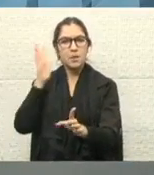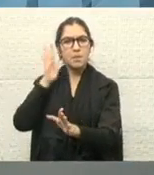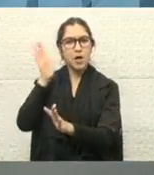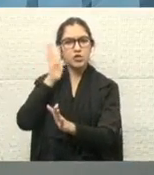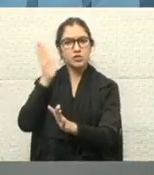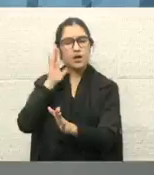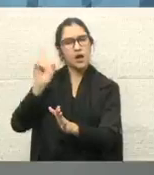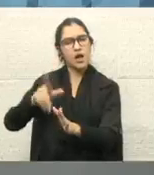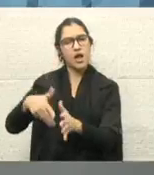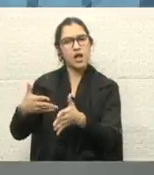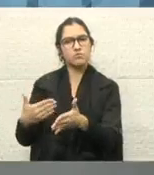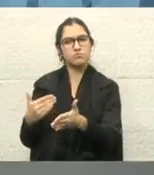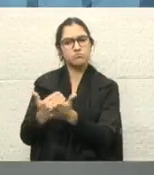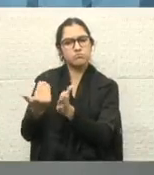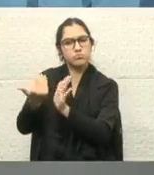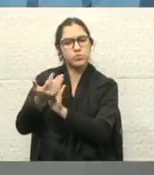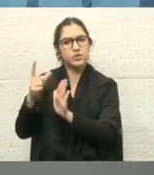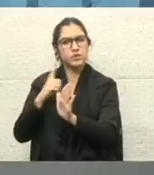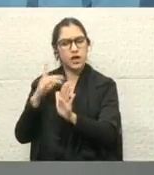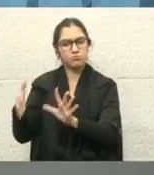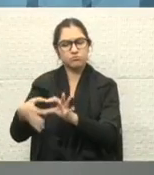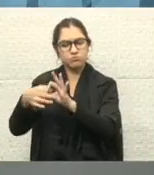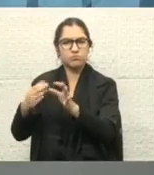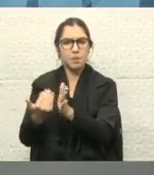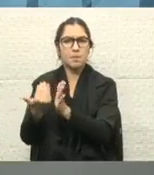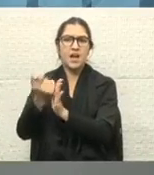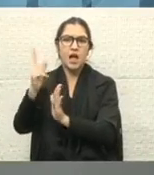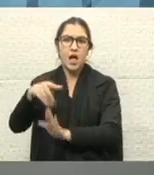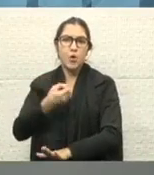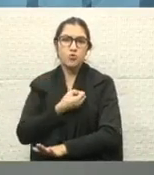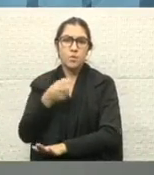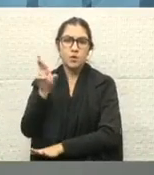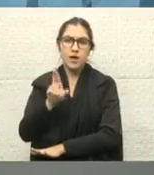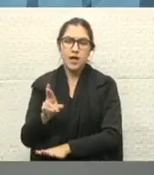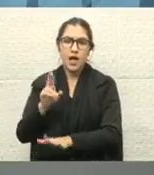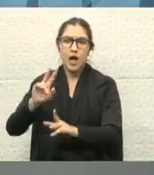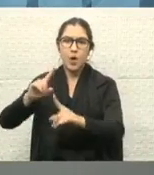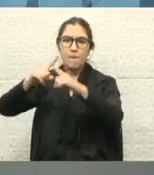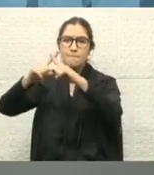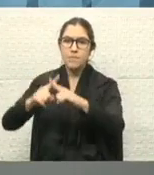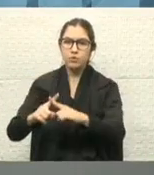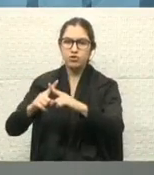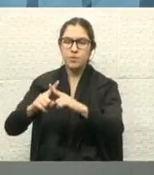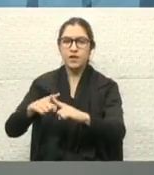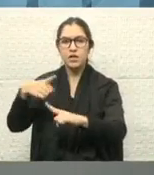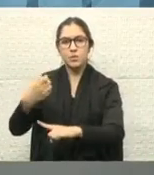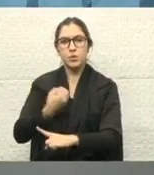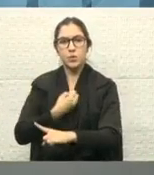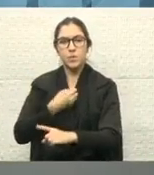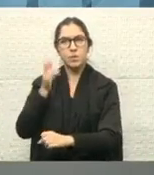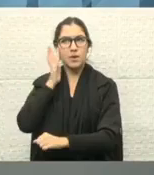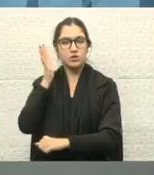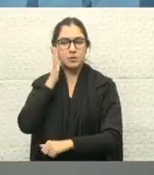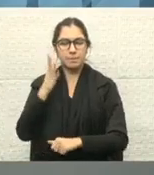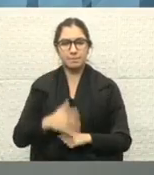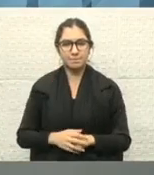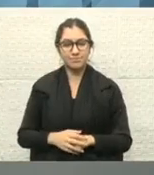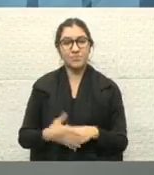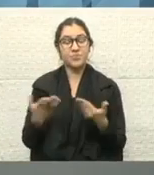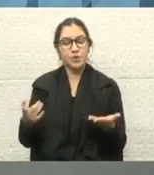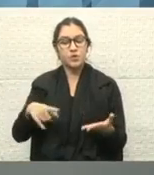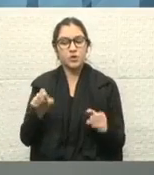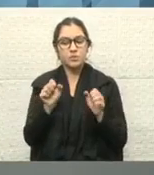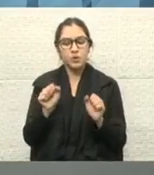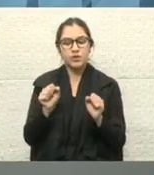imaginária vai ser composta por essa parte, que é um número real, multiplicada pela unidade imaginária. Então, nós